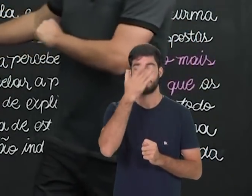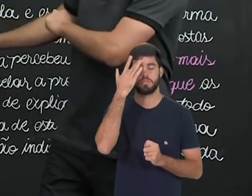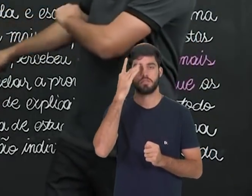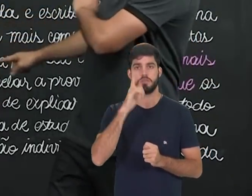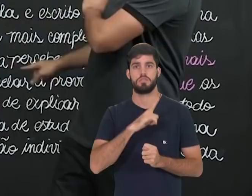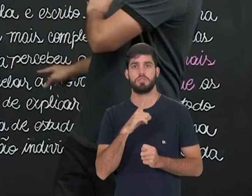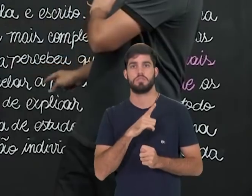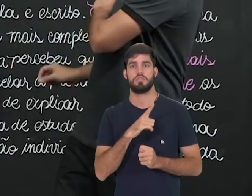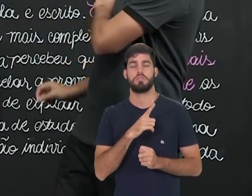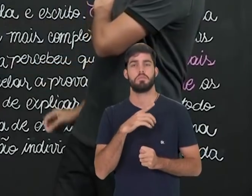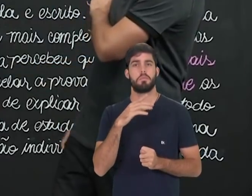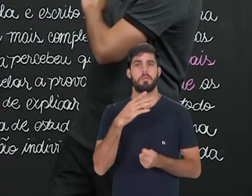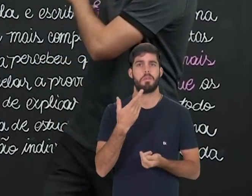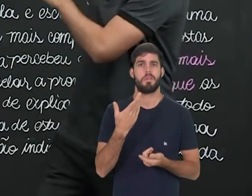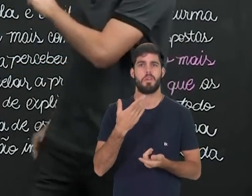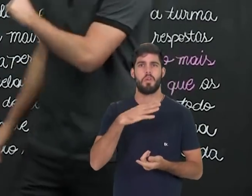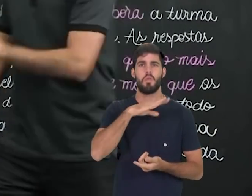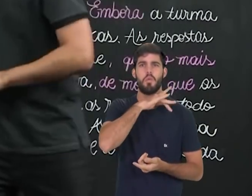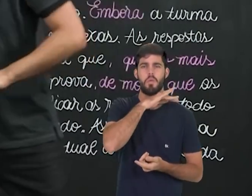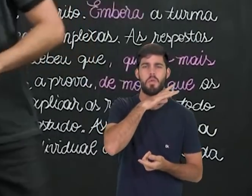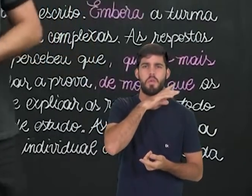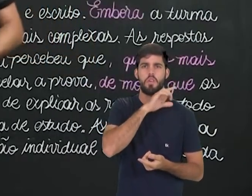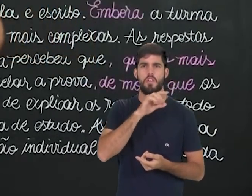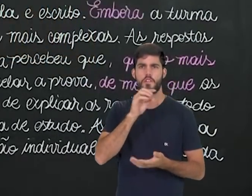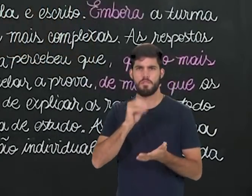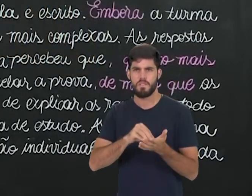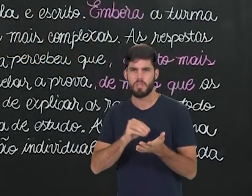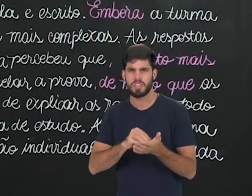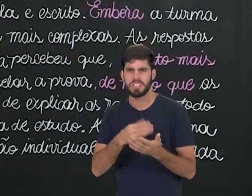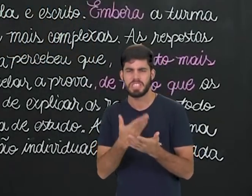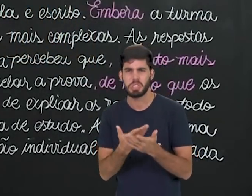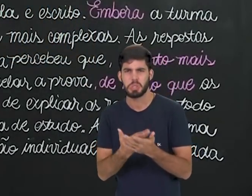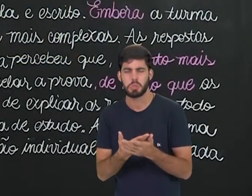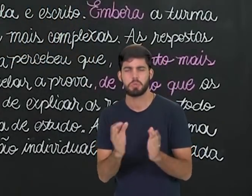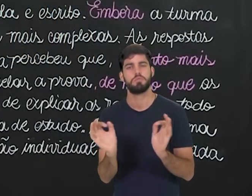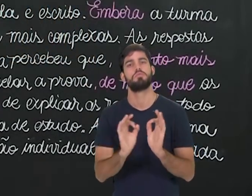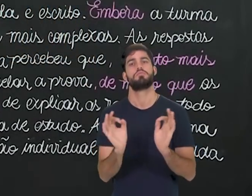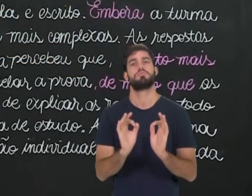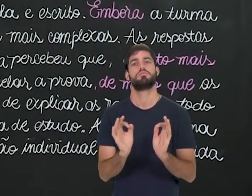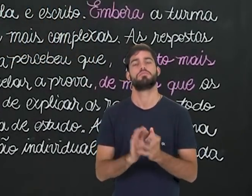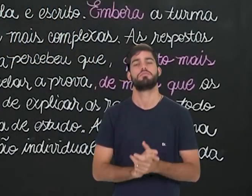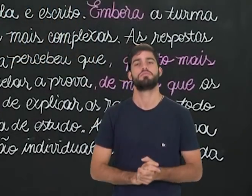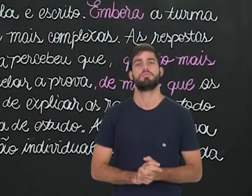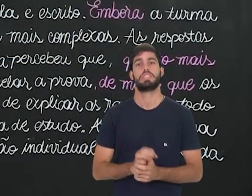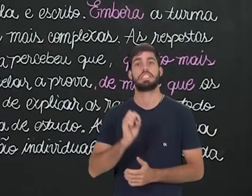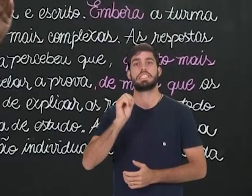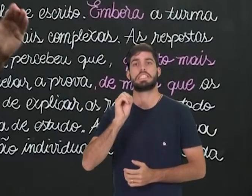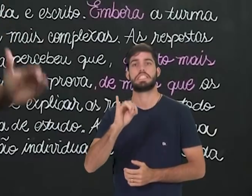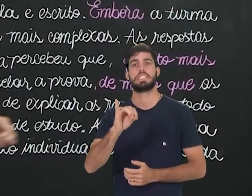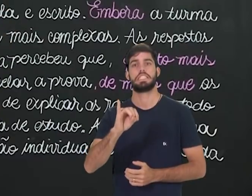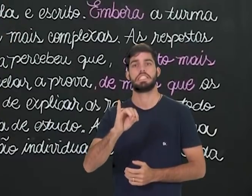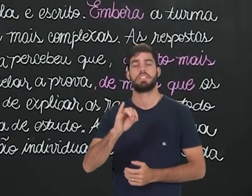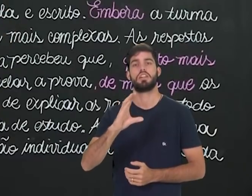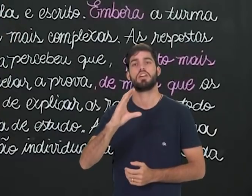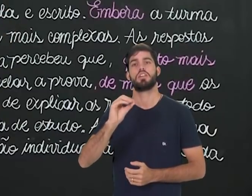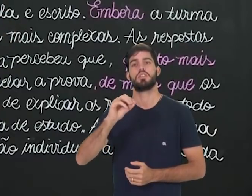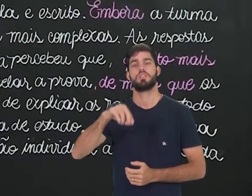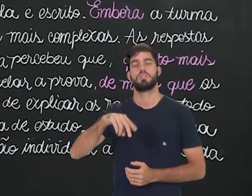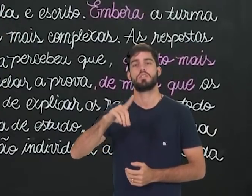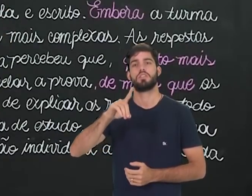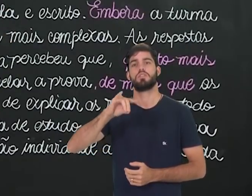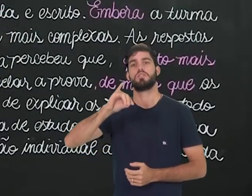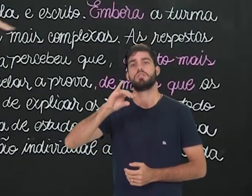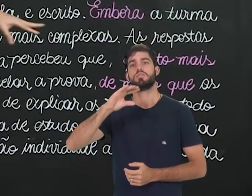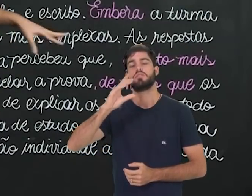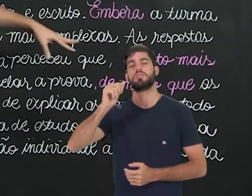tinha ido mal, o problema não era somente a falta de estudo. Se a gente memorizar aqui o se indica condição, a gente vai achar que essa